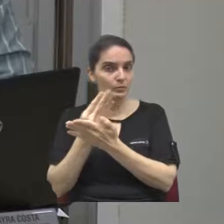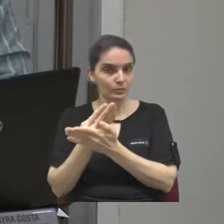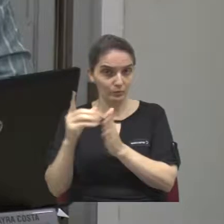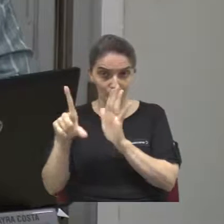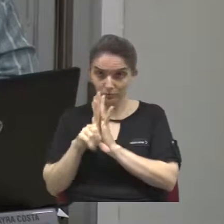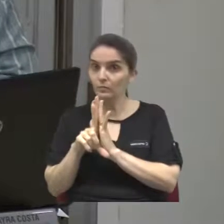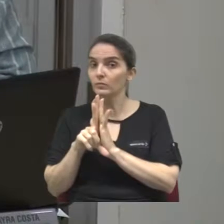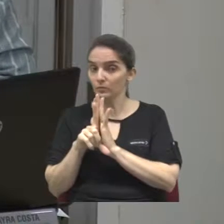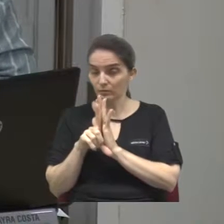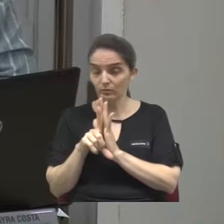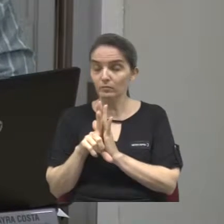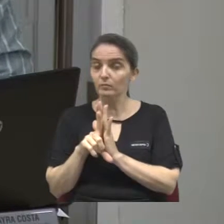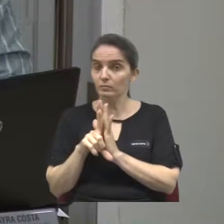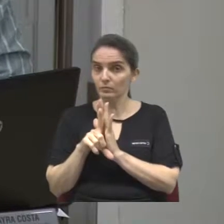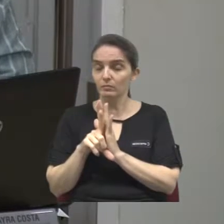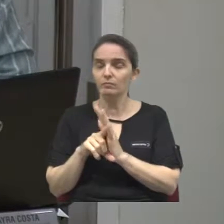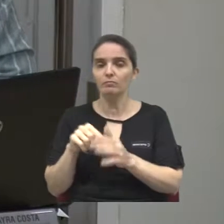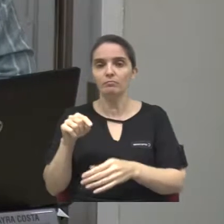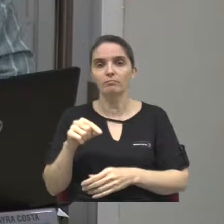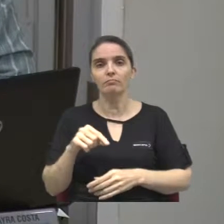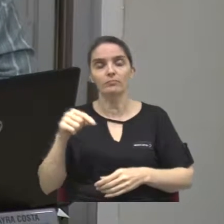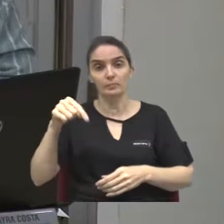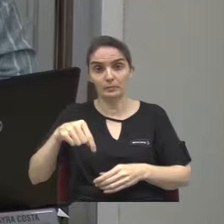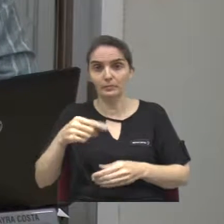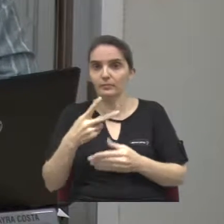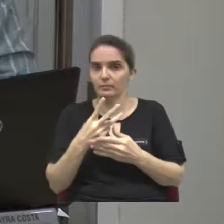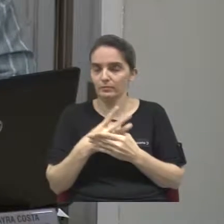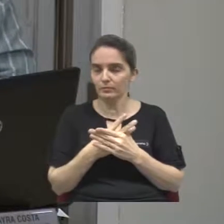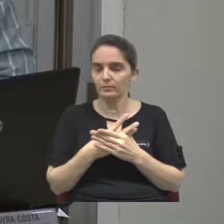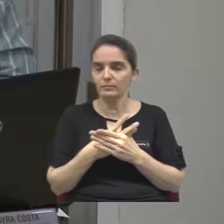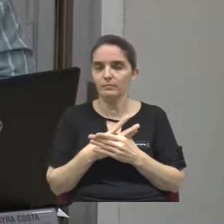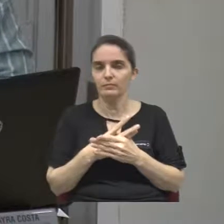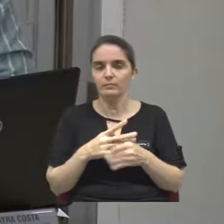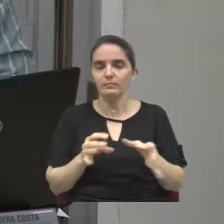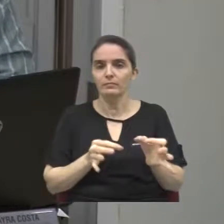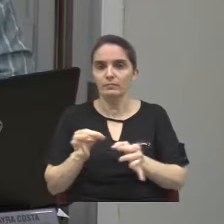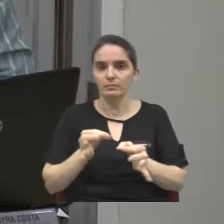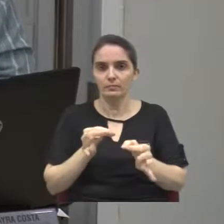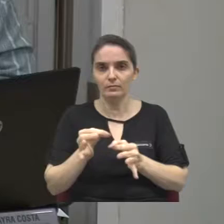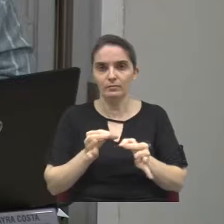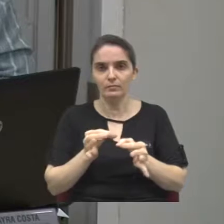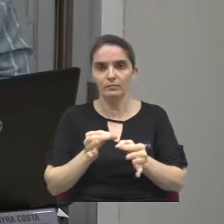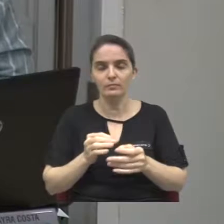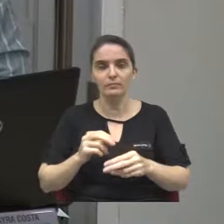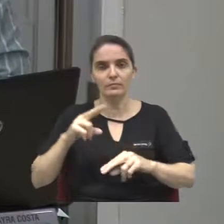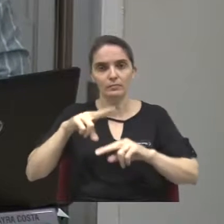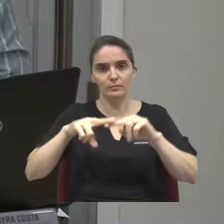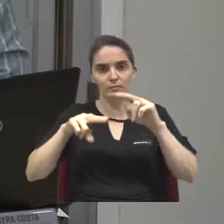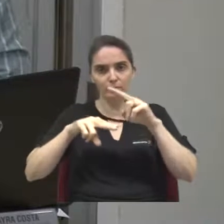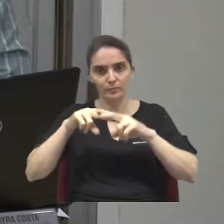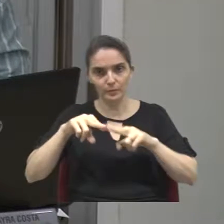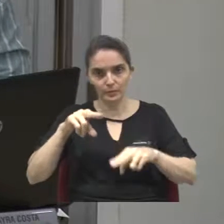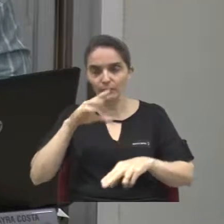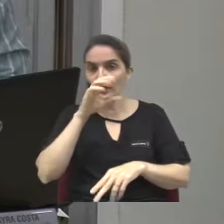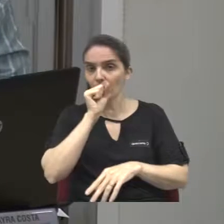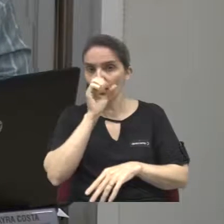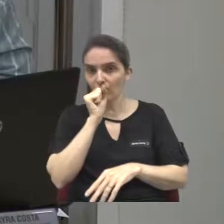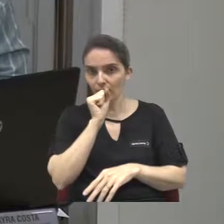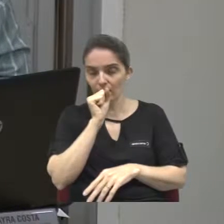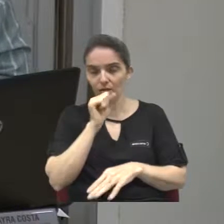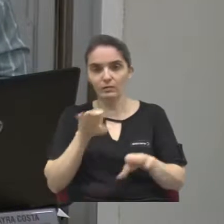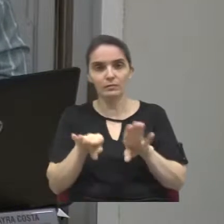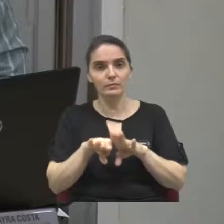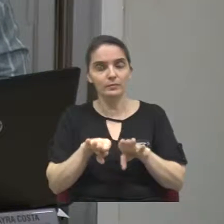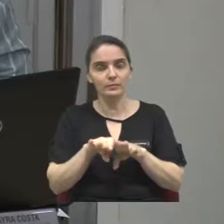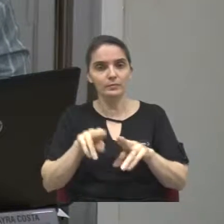nenhum momento, quando nós fizemos a proposta do Junho Laranja e o movimento #Limeira Sem